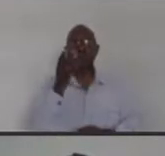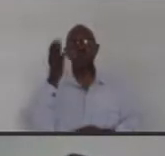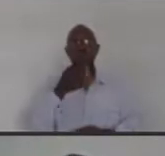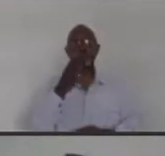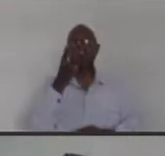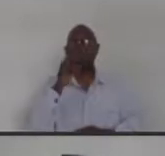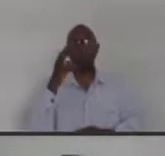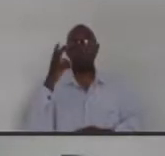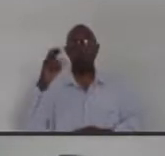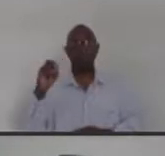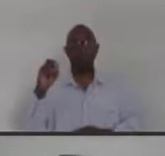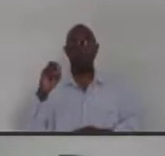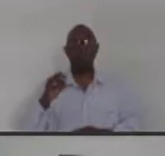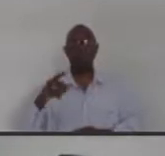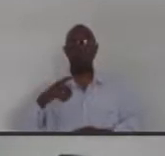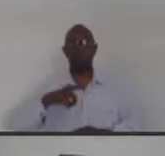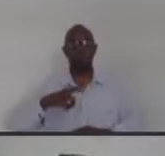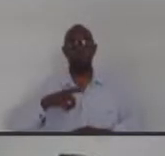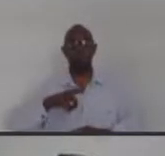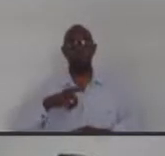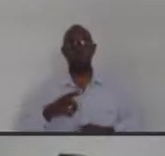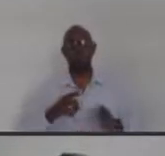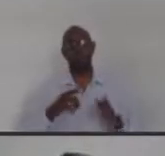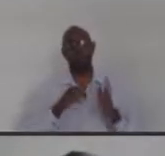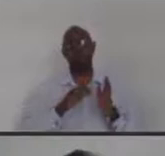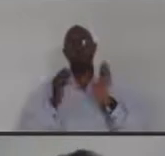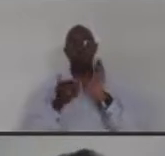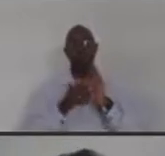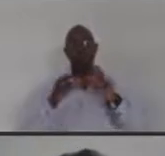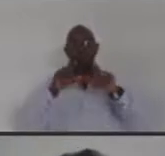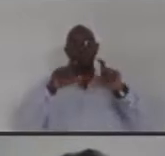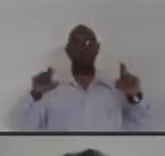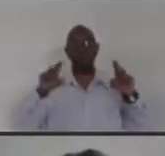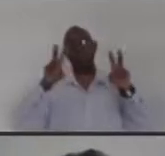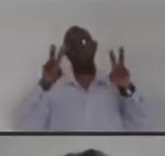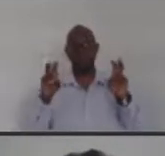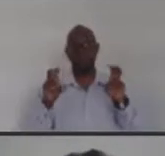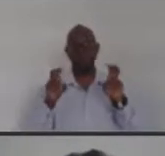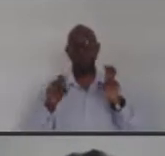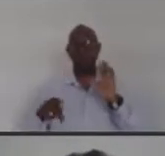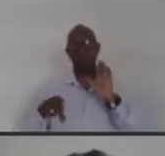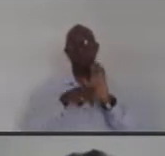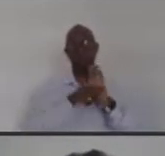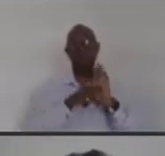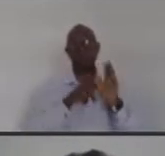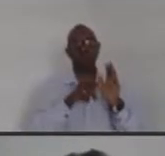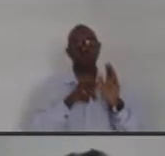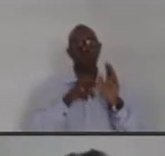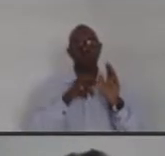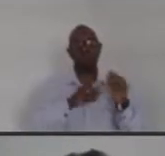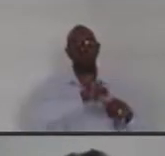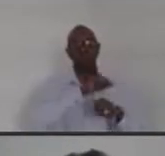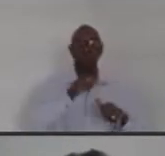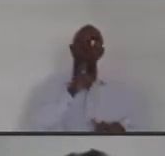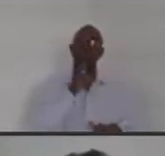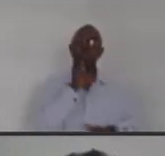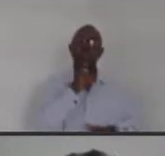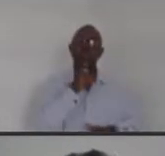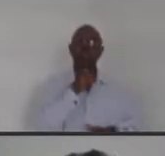163/2020, altera a denominação dos bens públicos sem alteração de uso para o que consta.